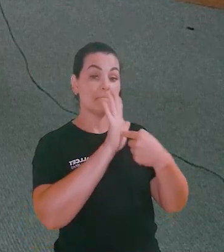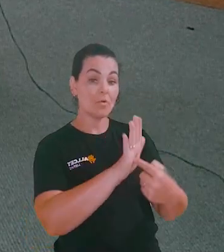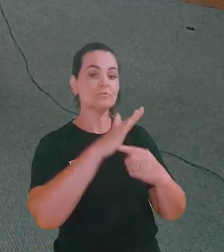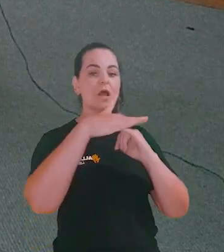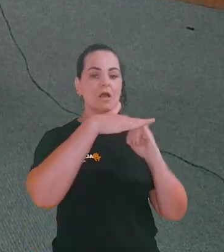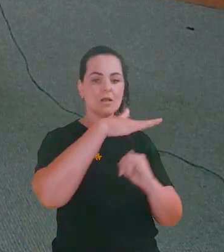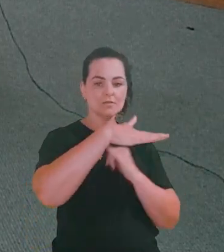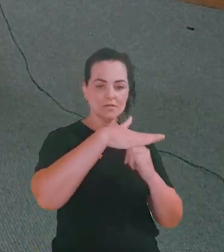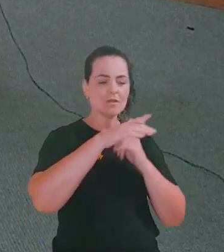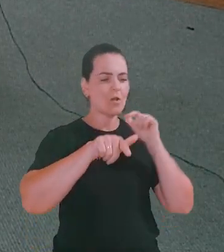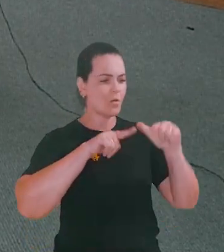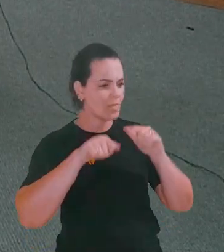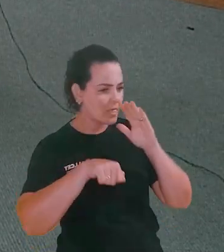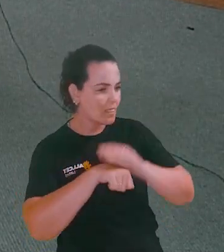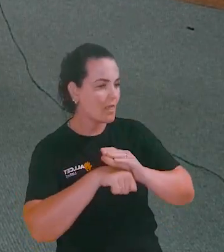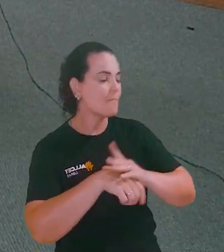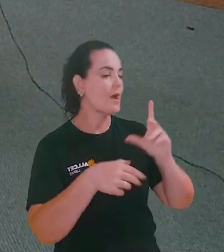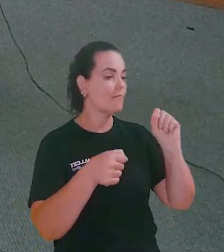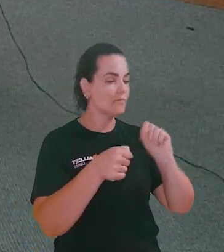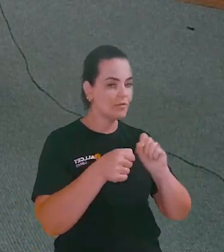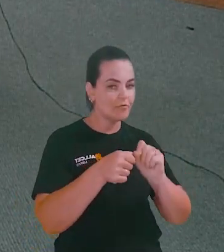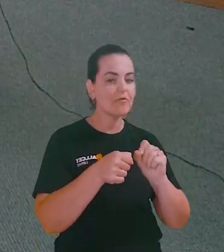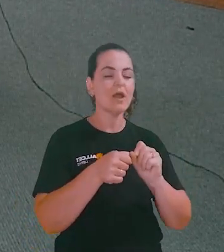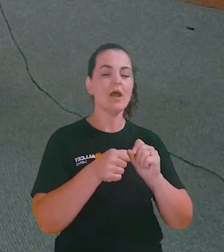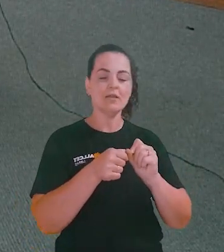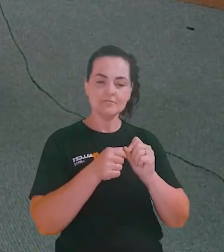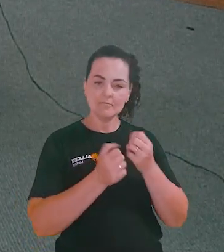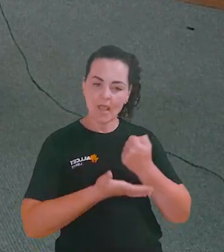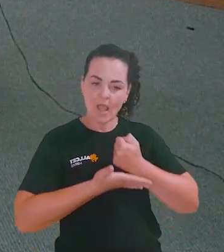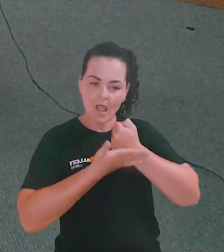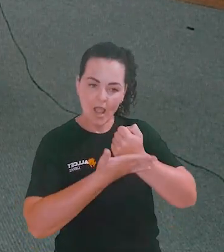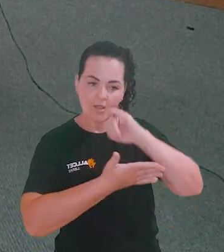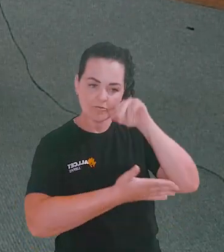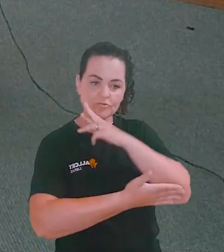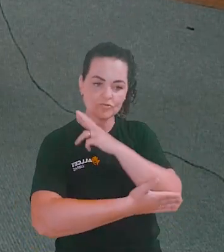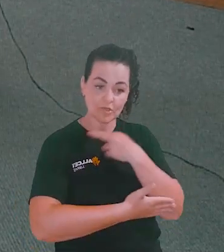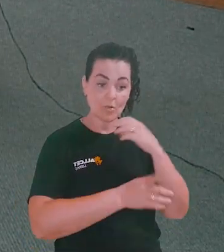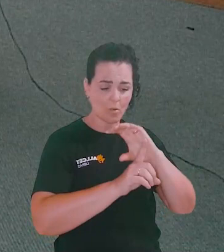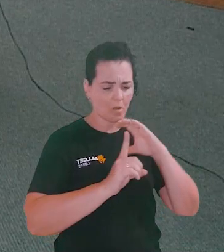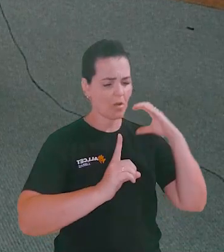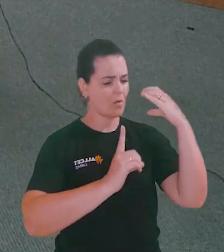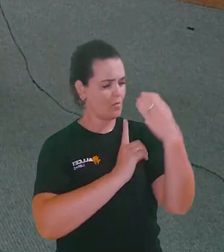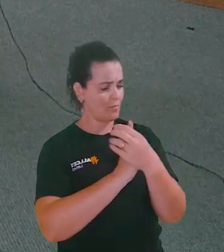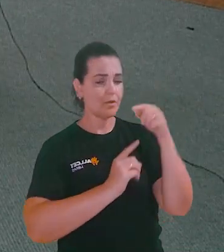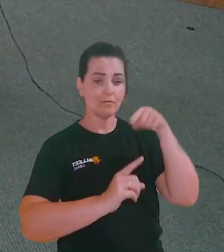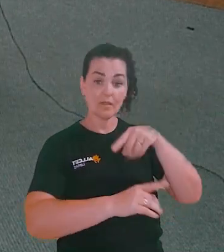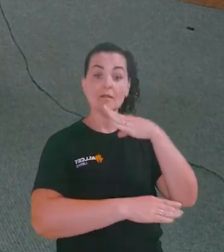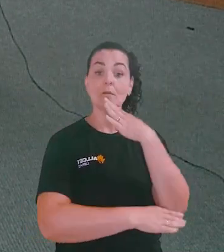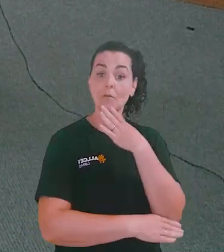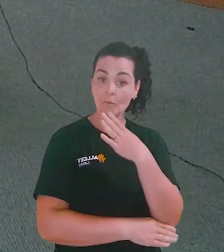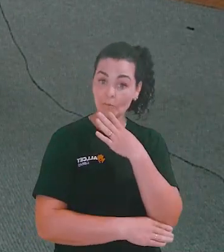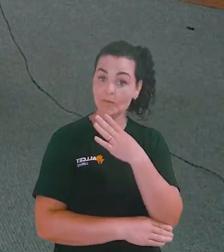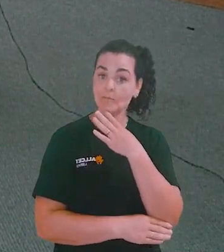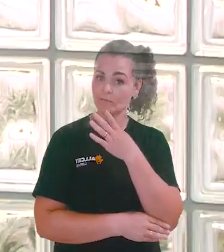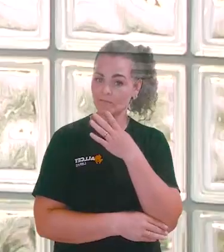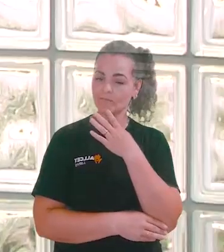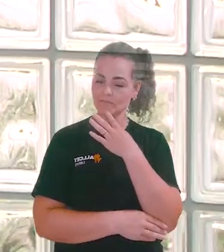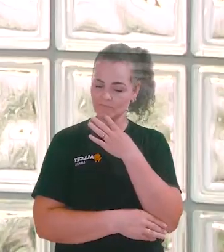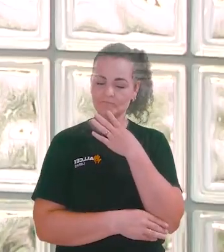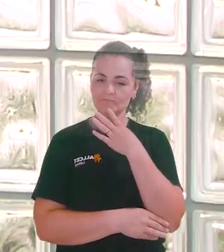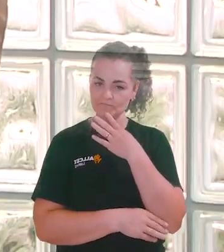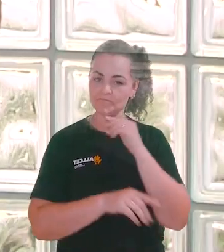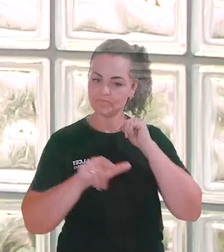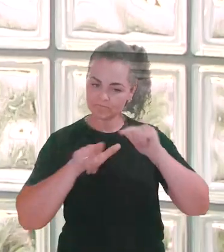objetivo, Mostrar essas entidades, mostrar o trabalho que elas têm desenvolvido em prol de Jaraguá do Sul, para que a comunidade